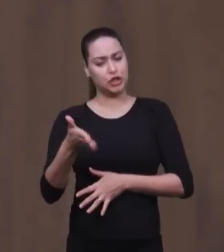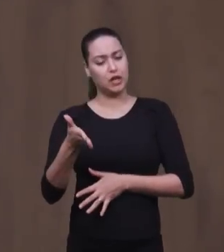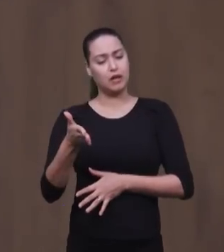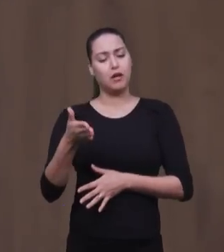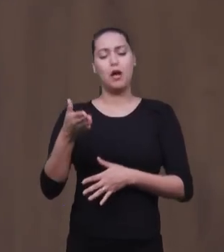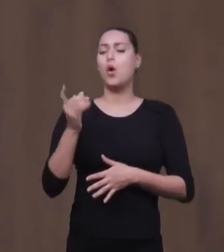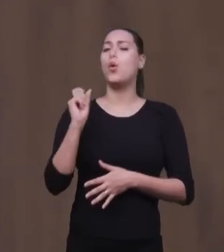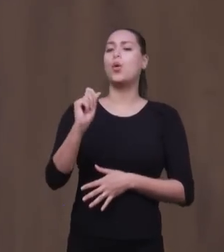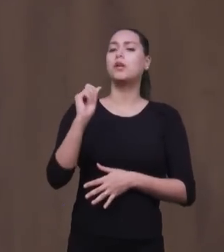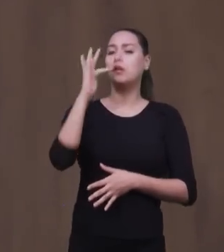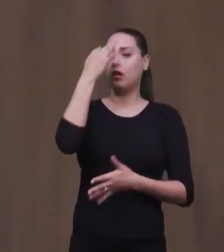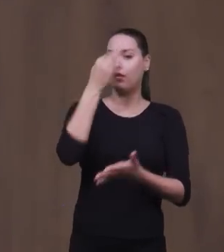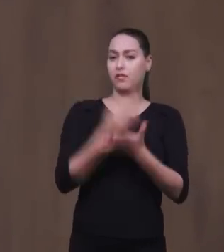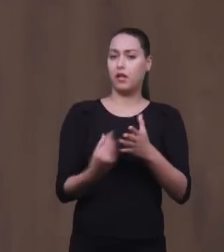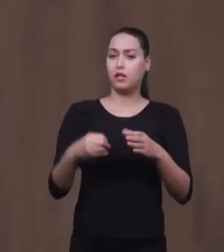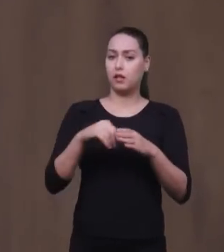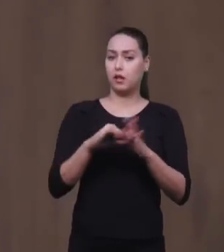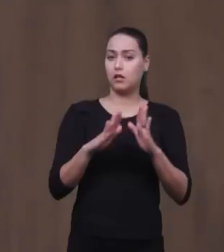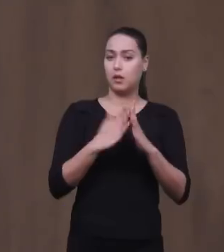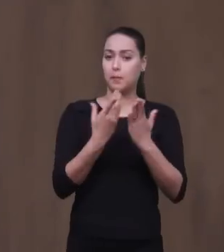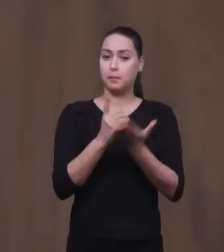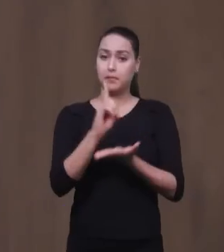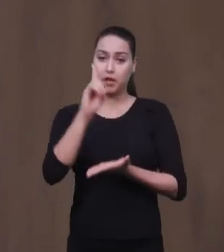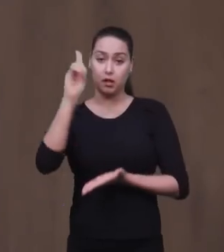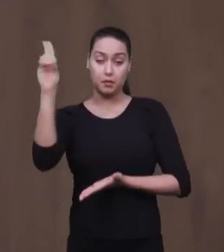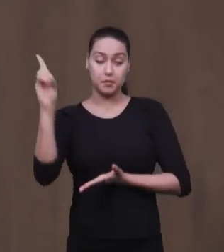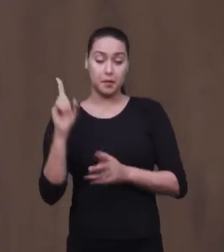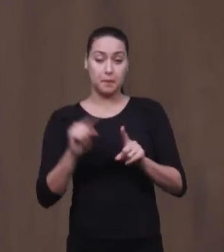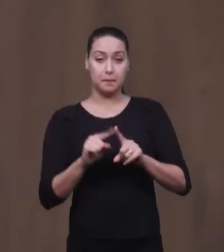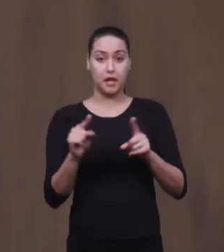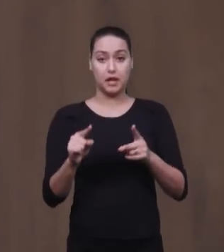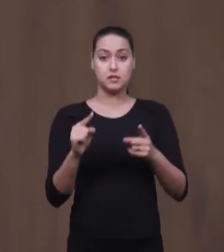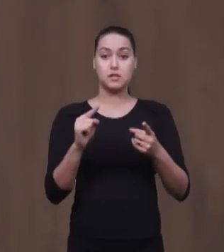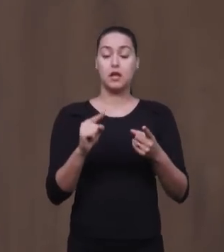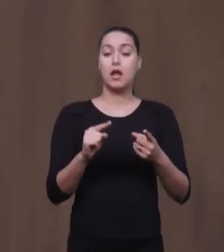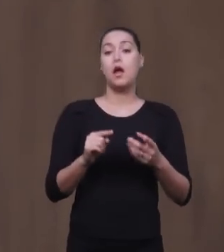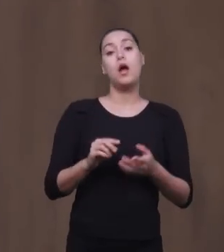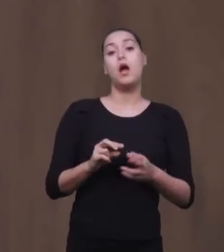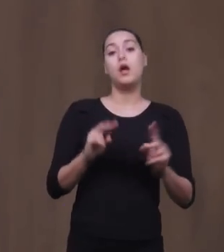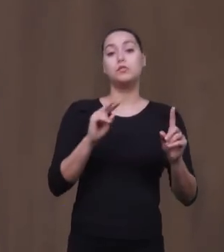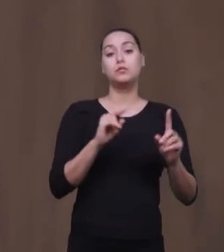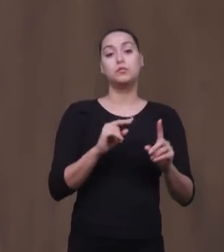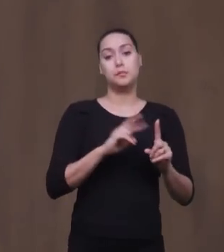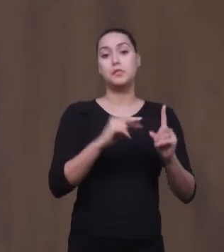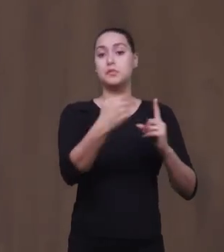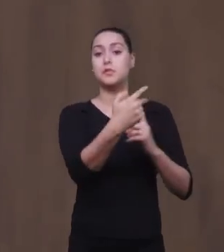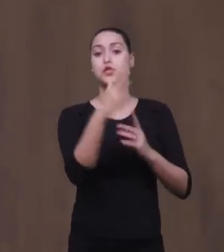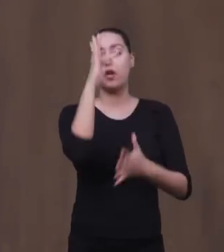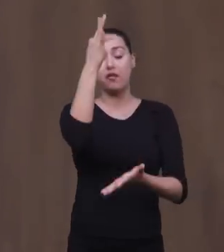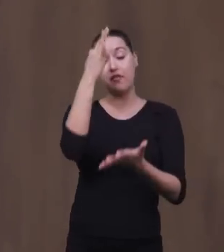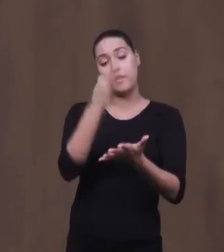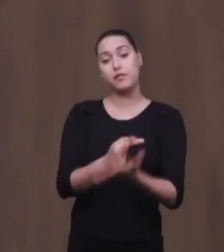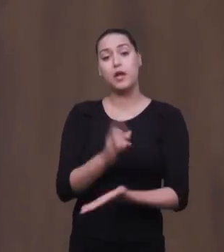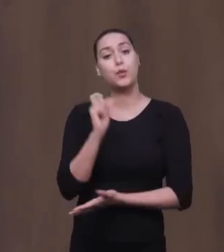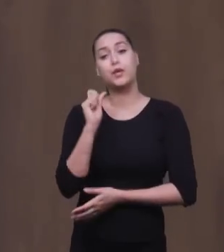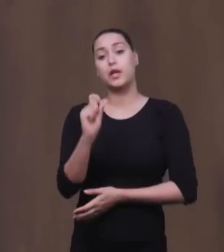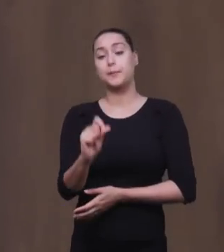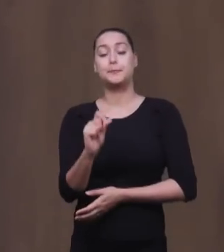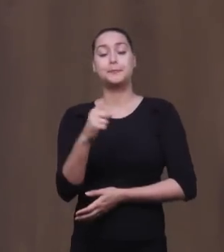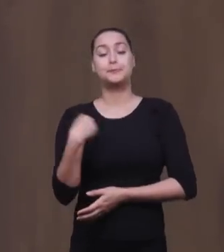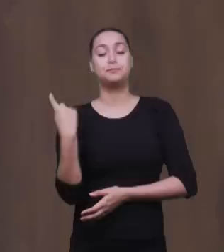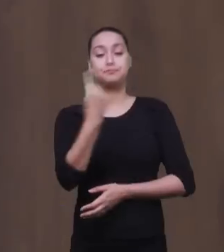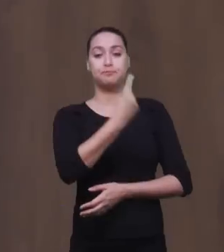Bíblia. E, aliás, várias pessoas que abordam esse aspecto de fé sempre partem dessa definição bíblica, né, a respeito da